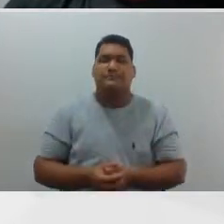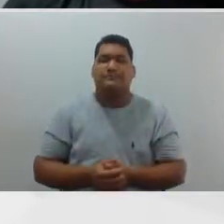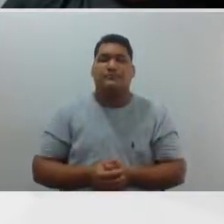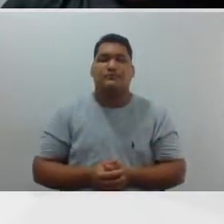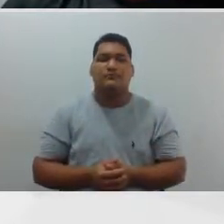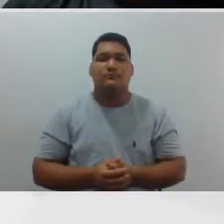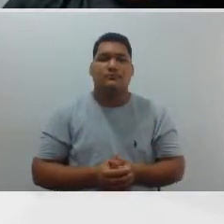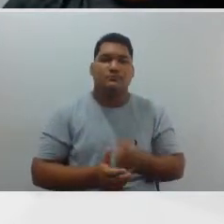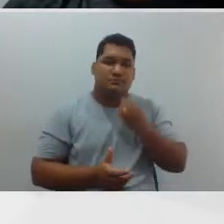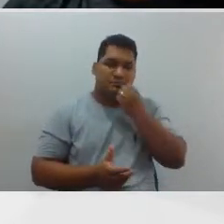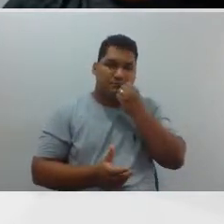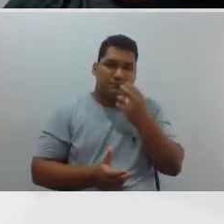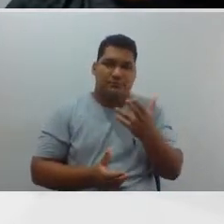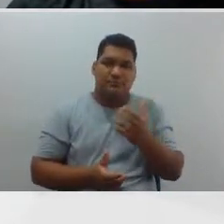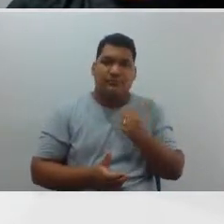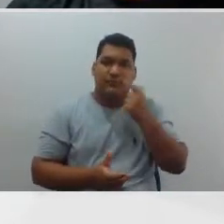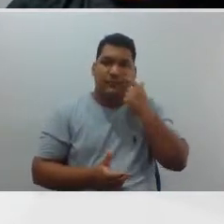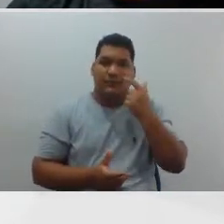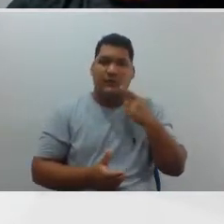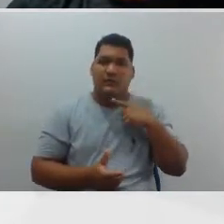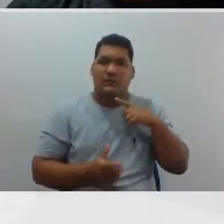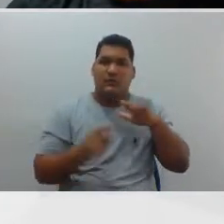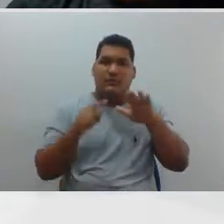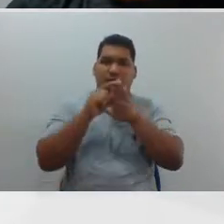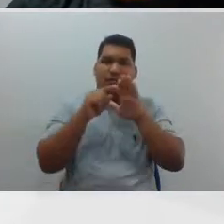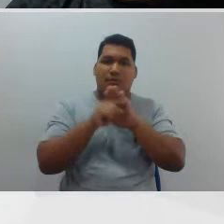Ótimo. Vamos ver se tem perguntas aqui.